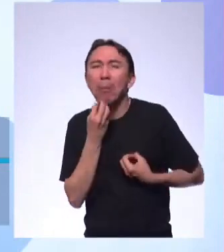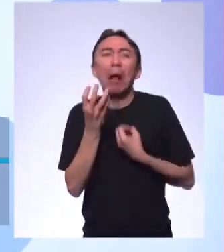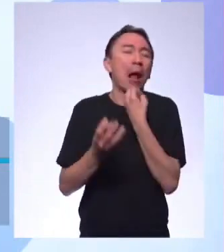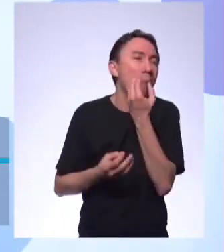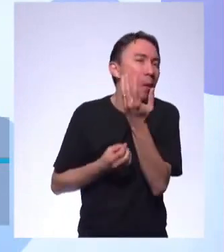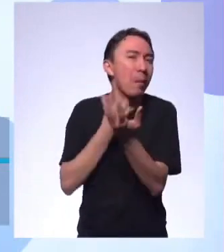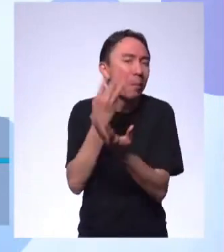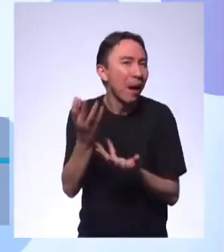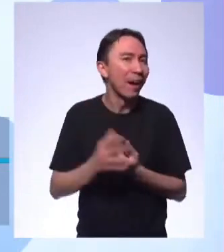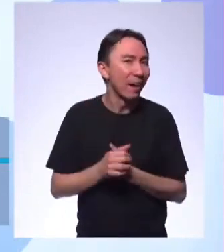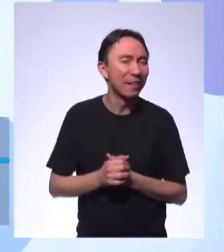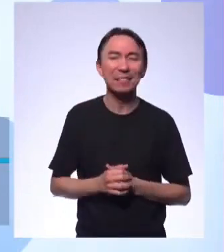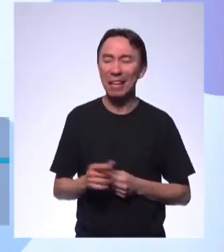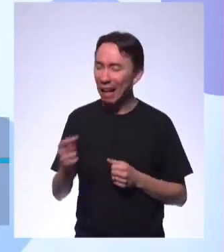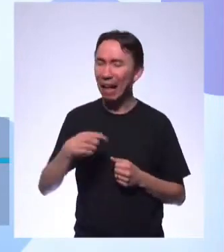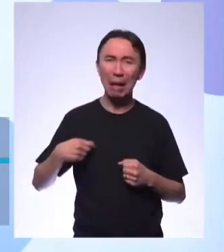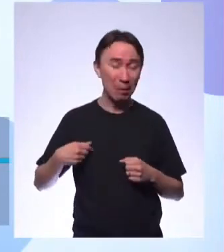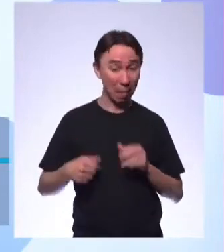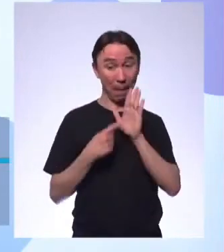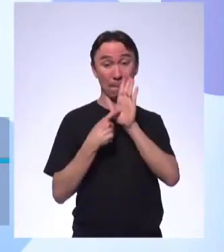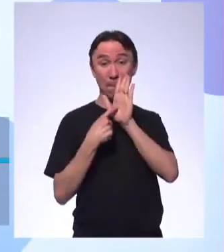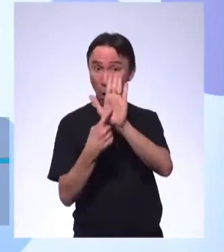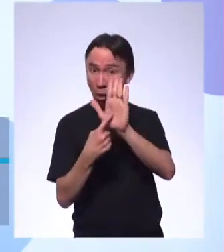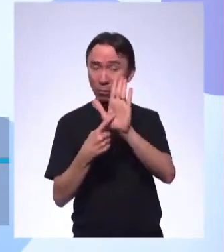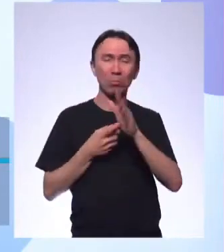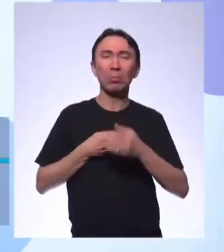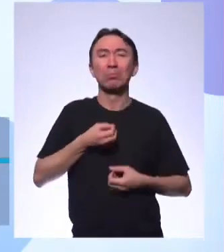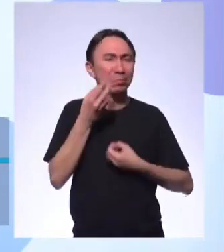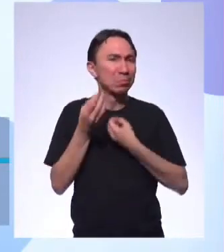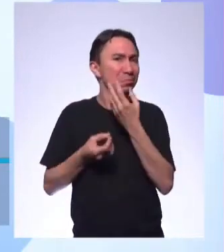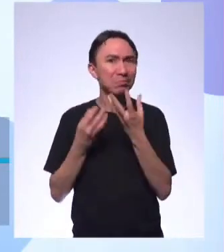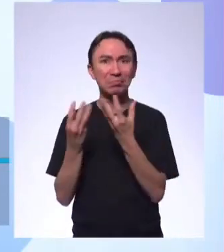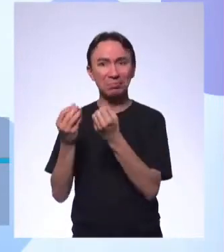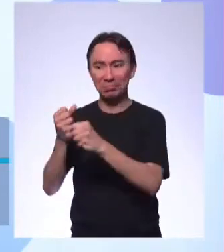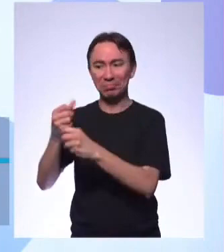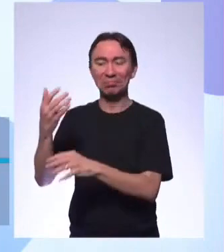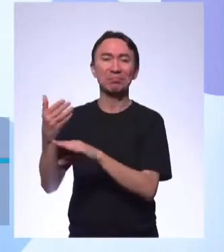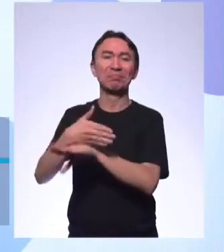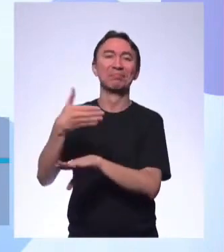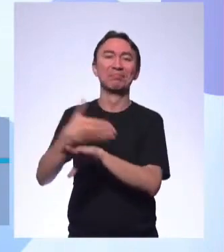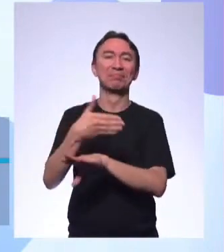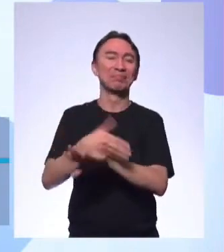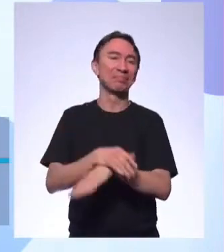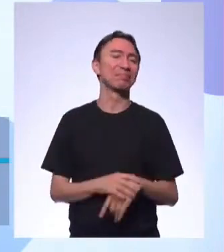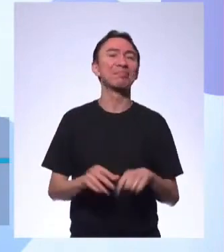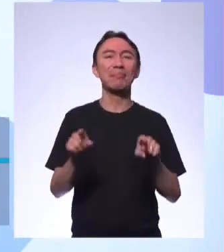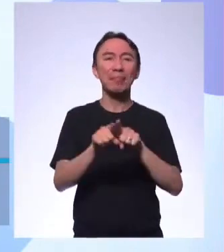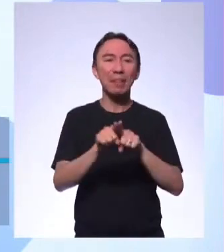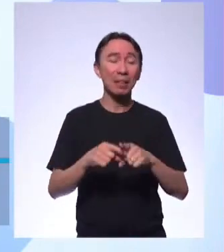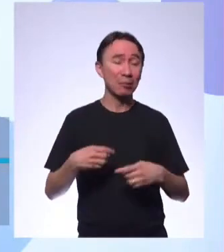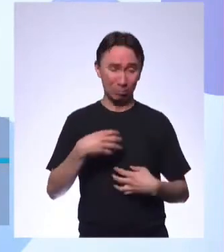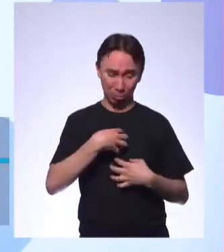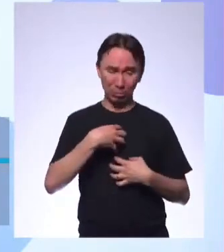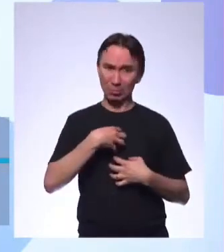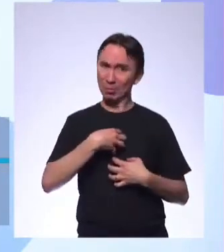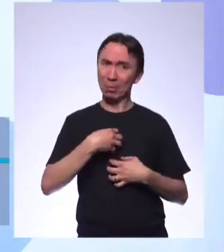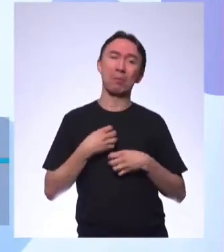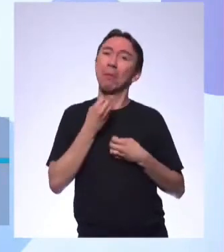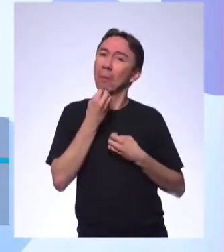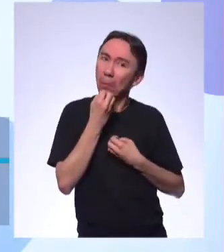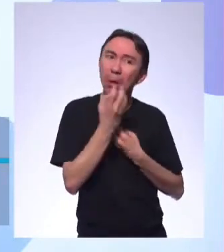também, demonstrar sua dor, segundo Josildo, muita gente participando, bem legal. É, expressar o que está sentindo, segundo a